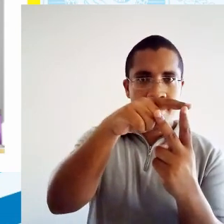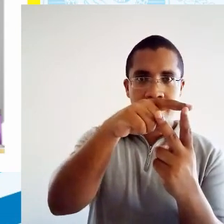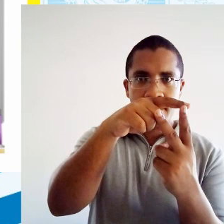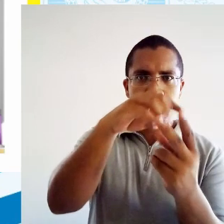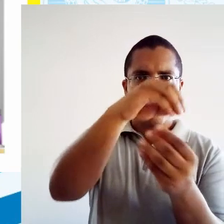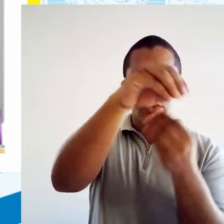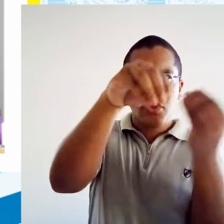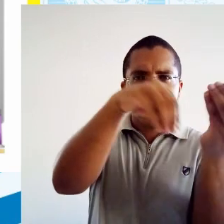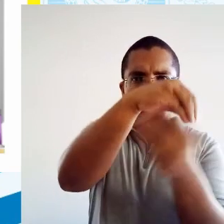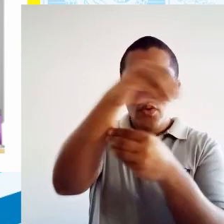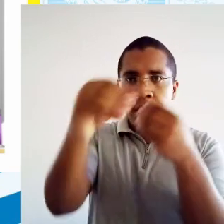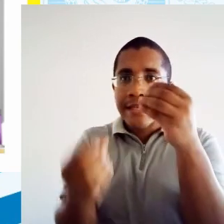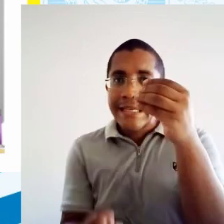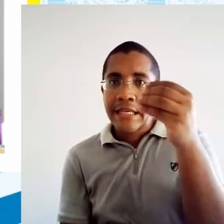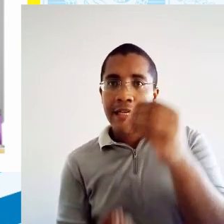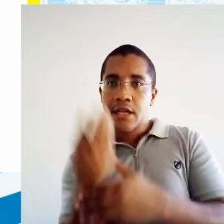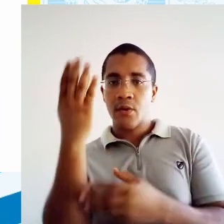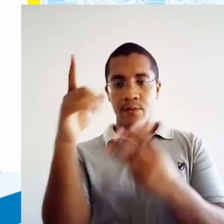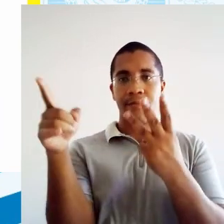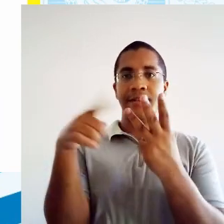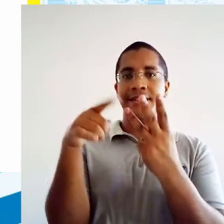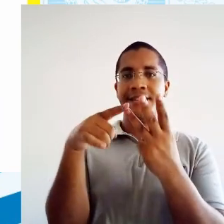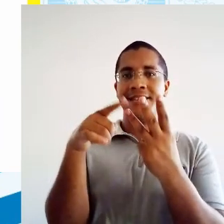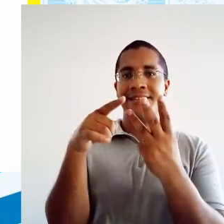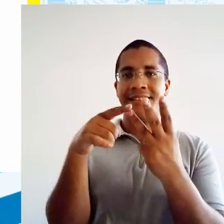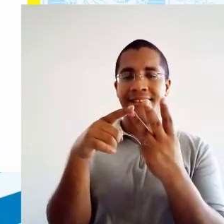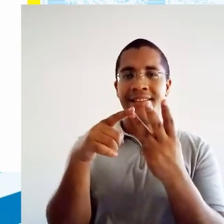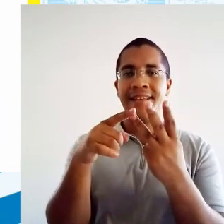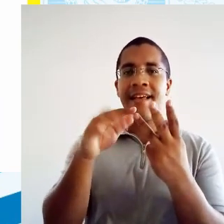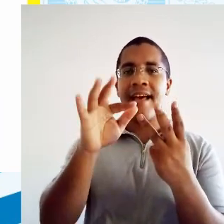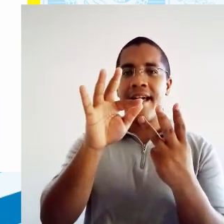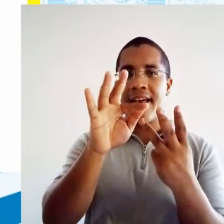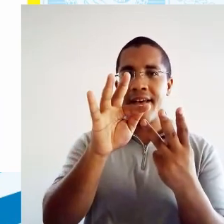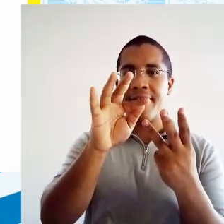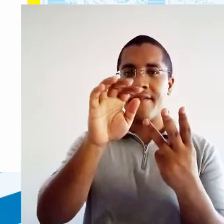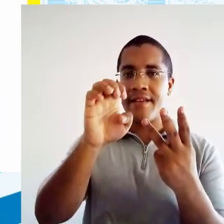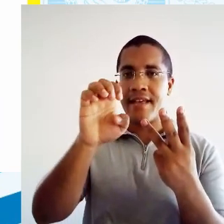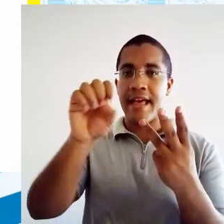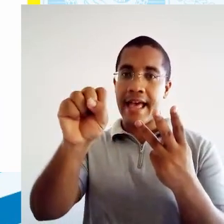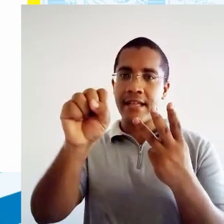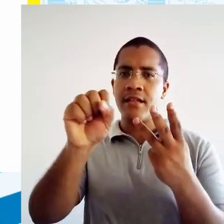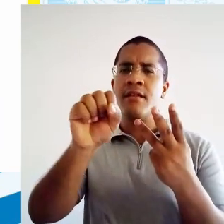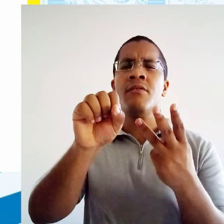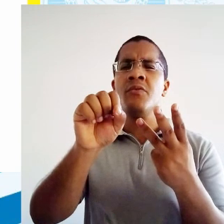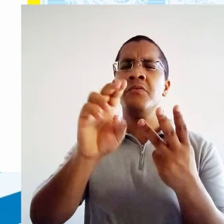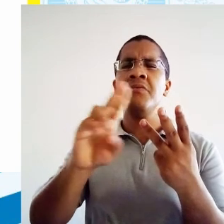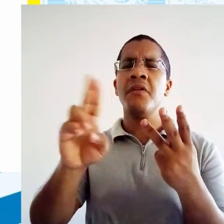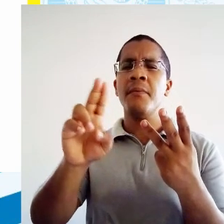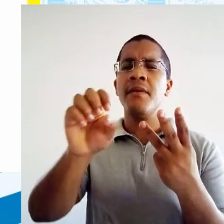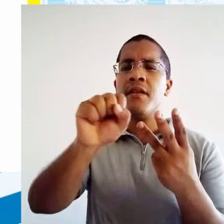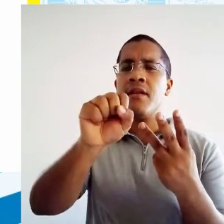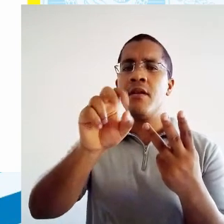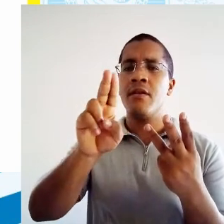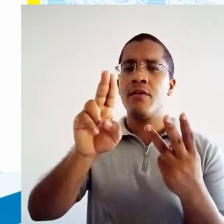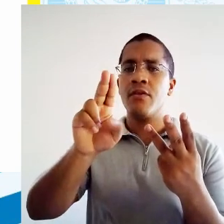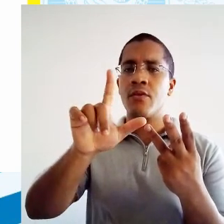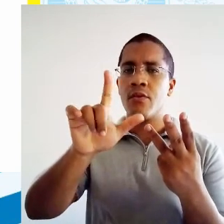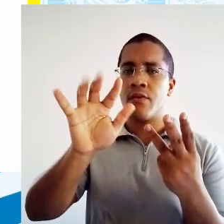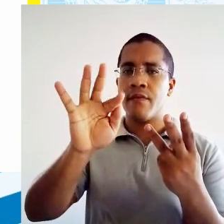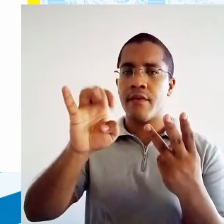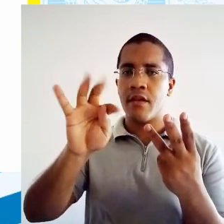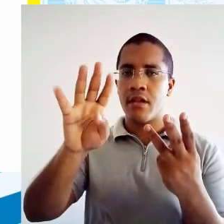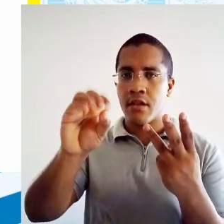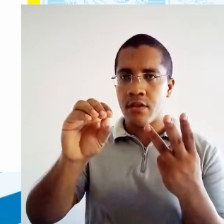o sulfeto ferroso. Vamos conferir outra imagem, né, sobre transformações